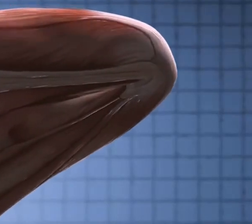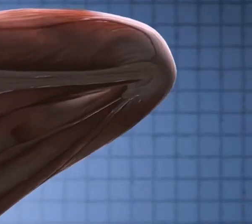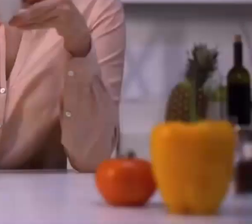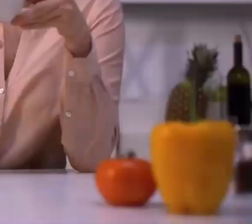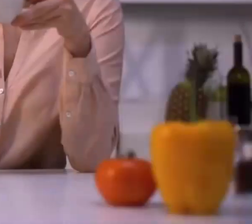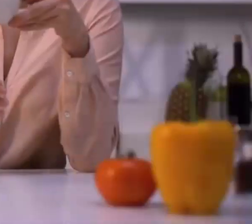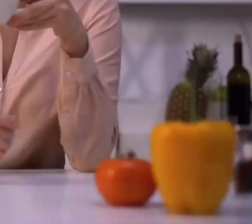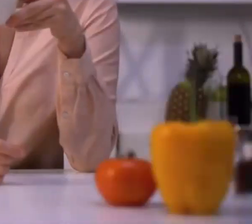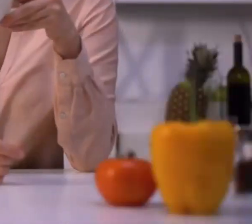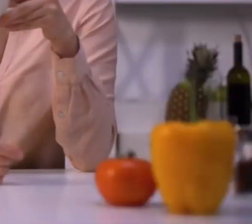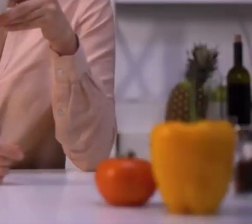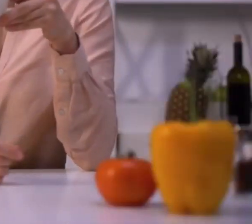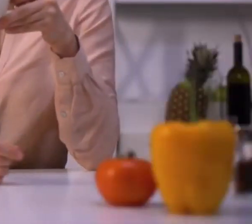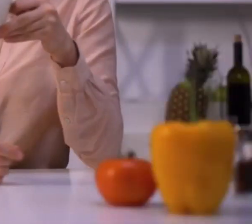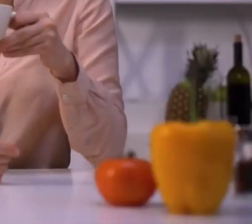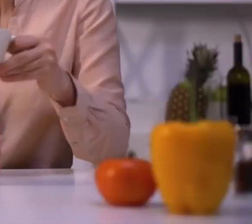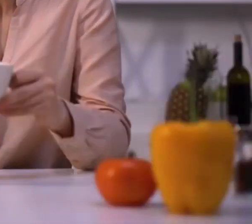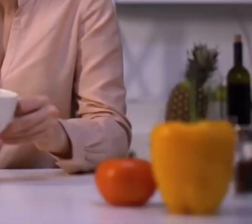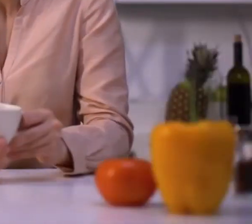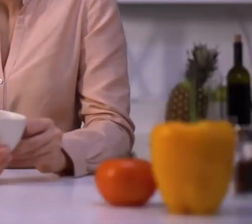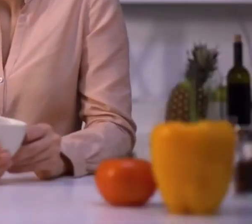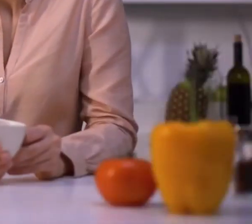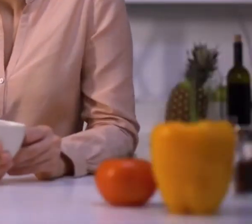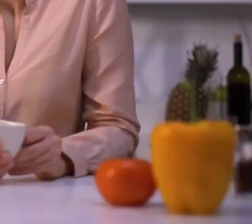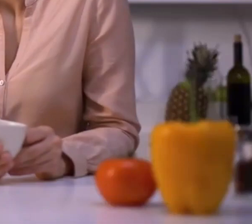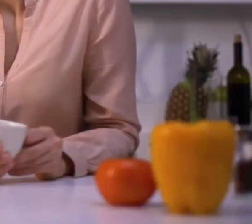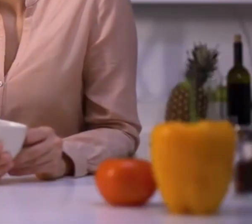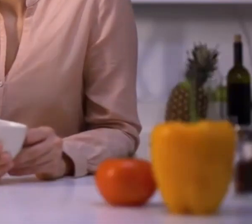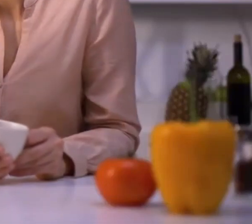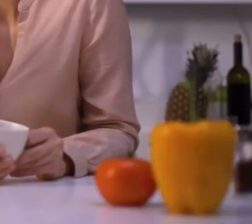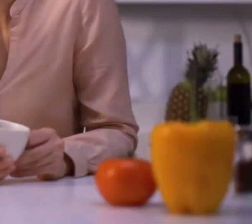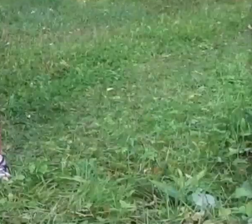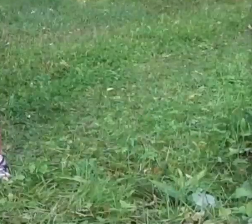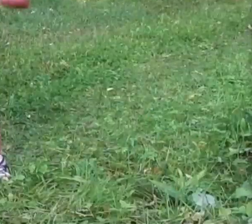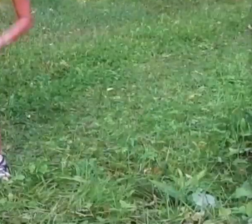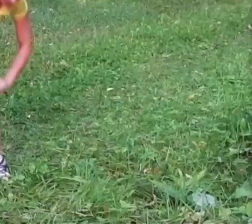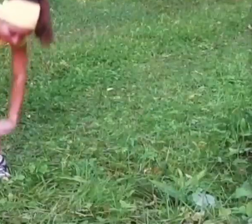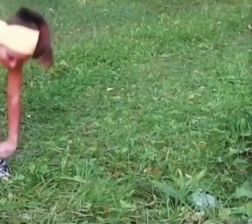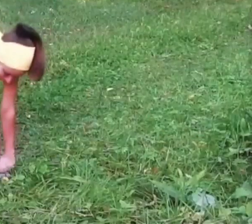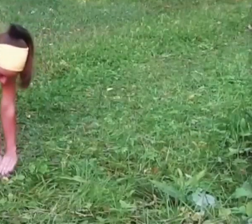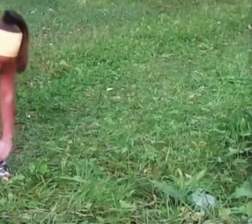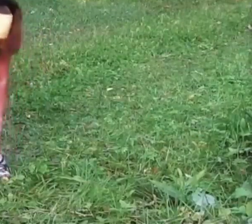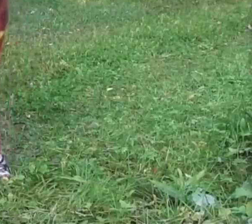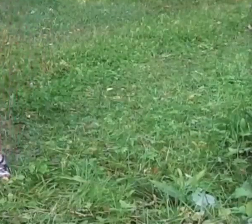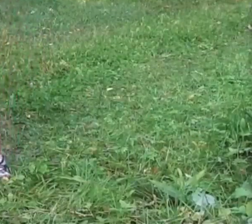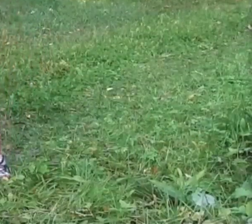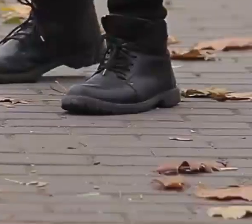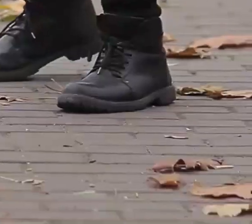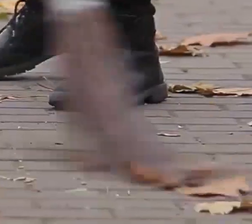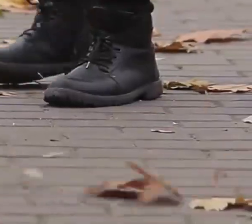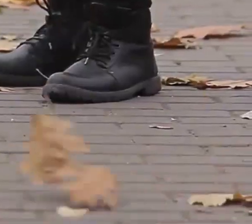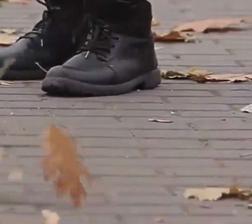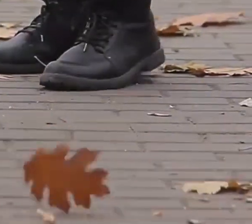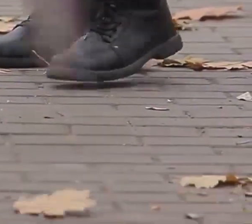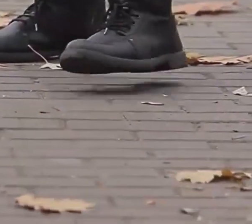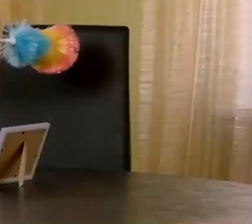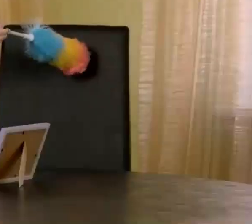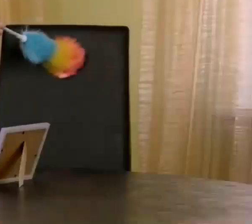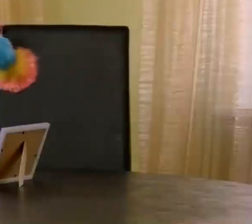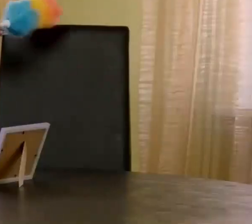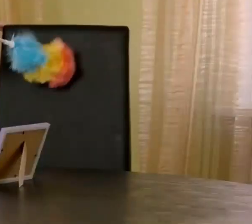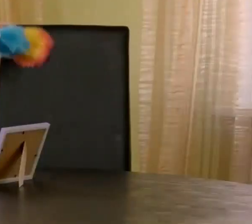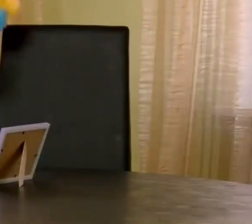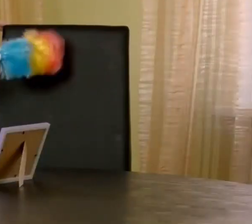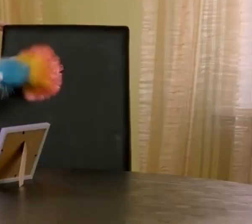energia. A energia advinda dos nutrientes energéticos é utilizada no nosso dia a dia, por exemplo, em